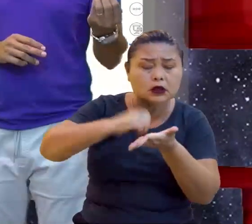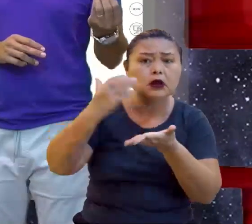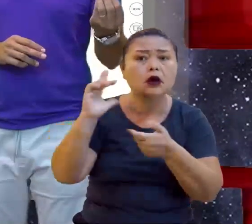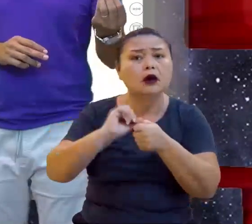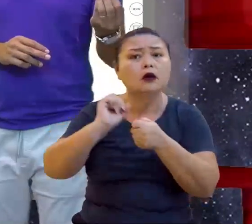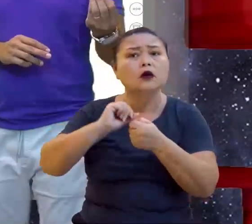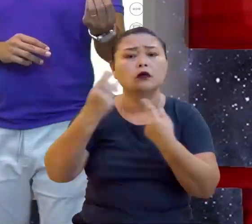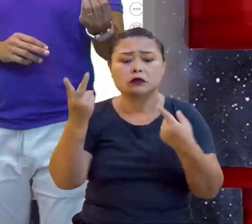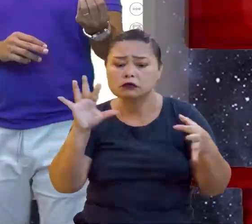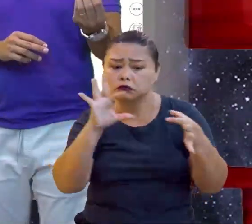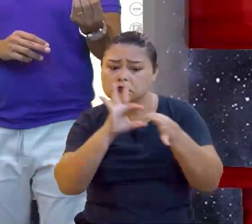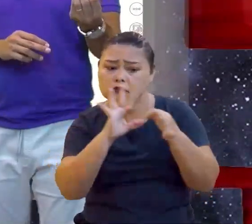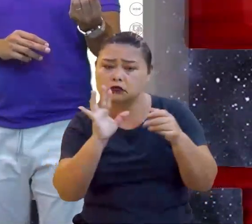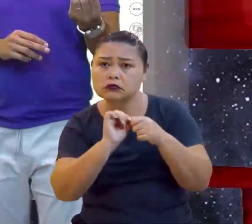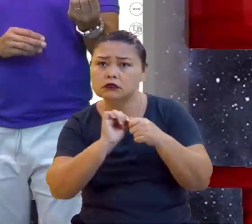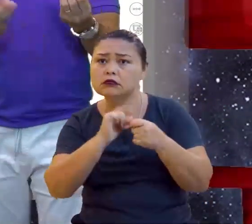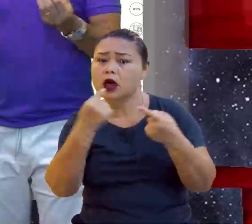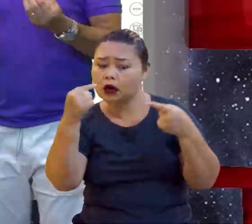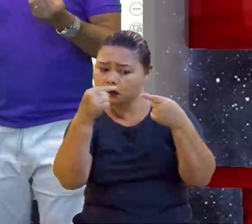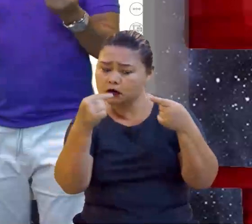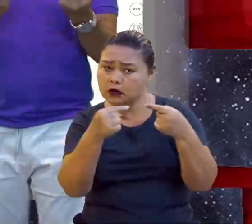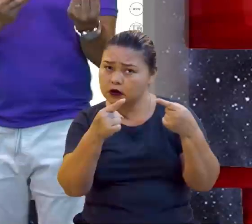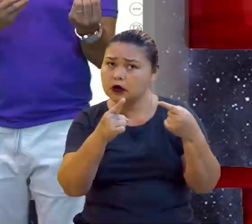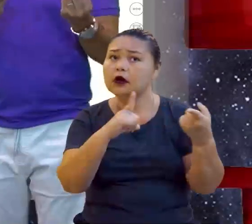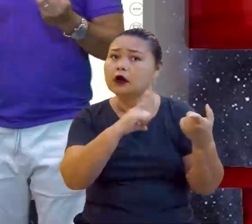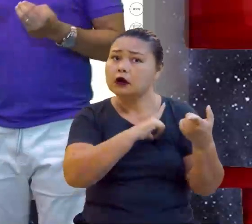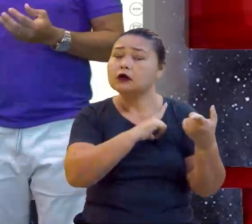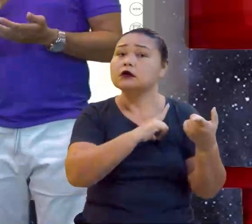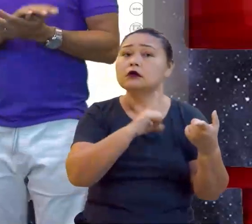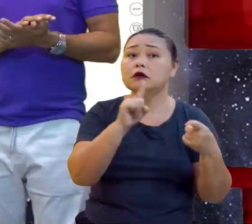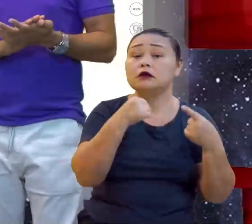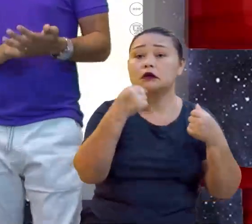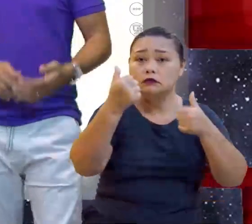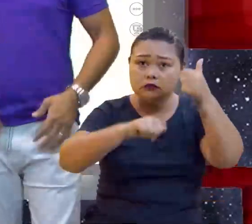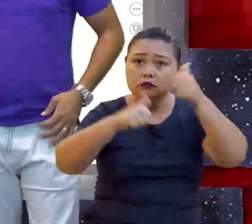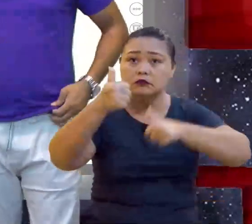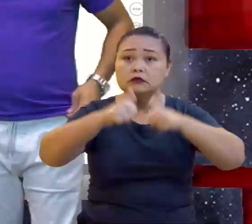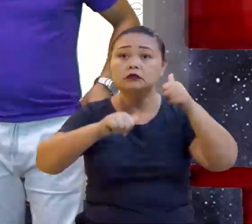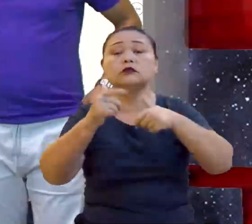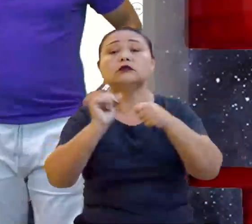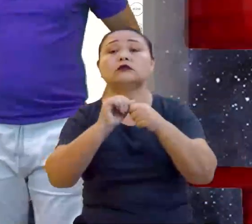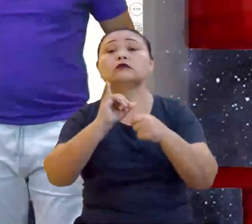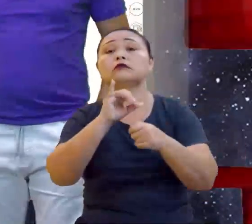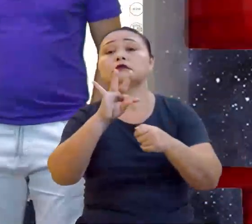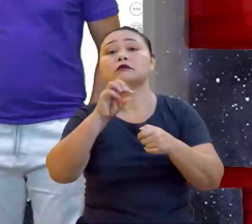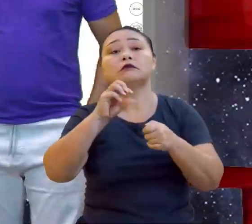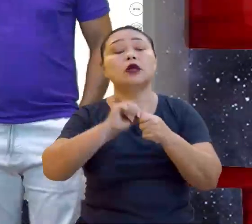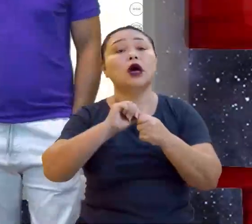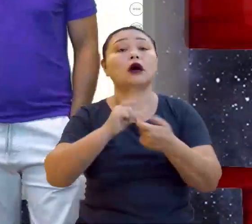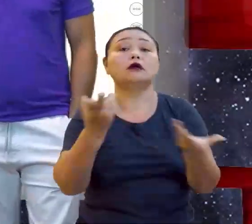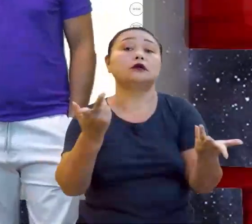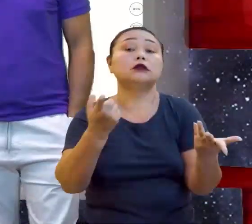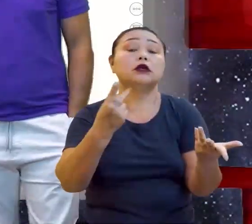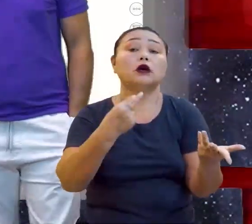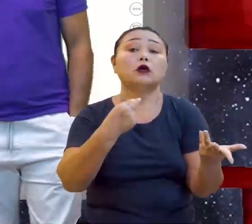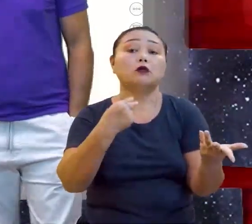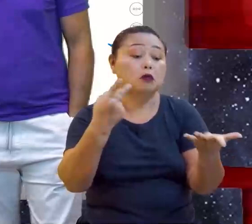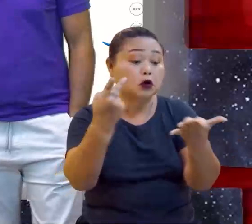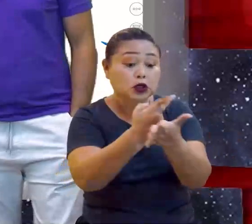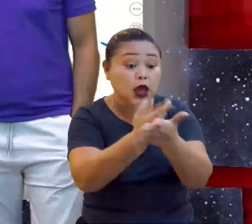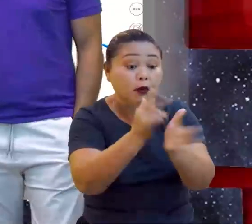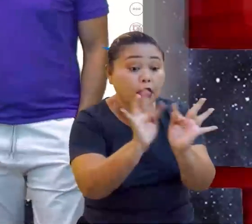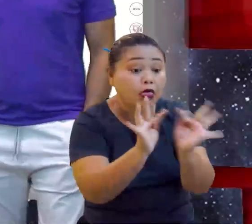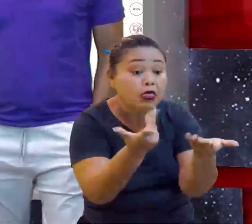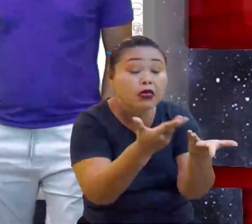aqui que envolve uma resposta? Ainda tem essa parte, né, que é a análise do item, né? Você não pode errar uma